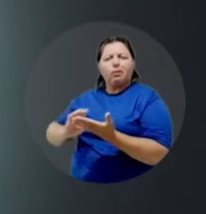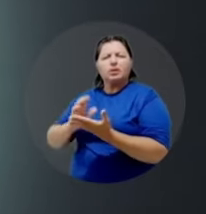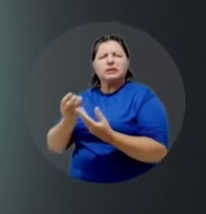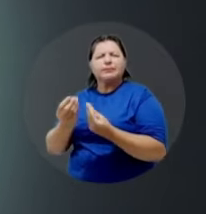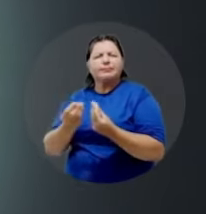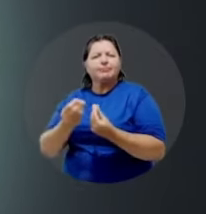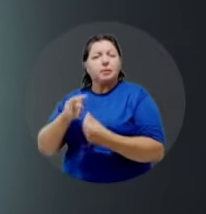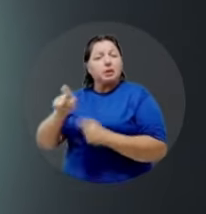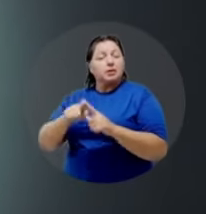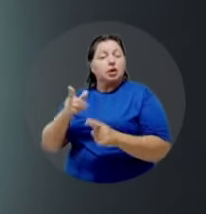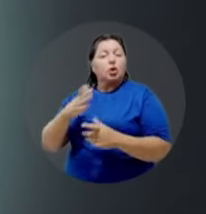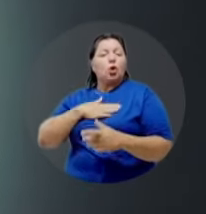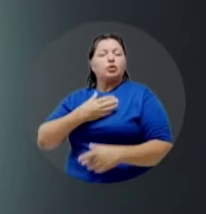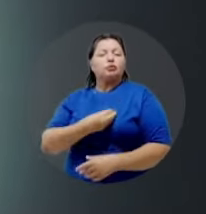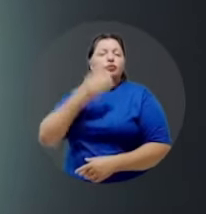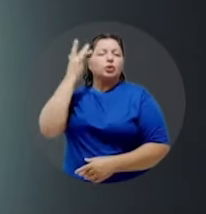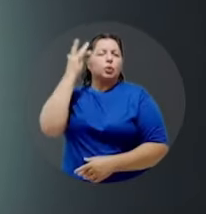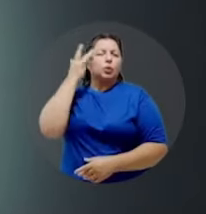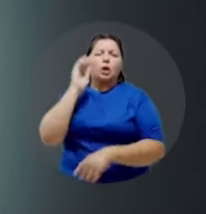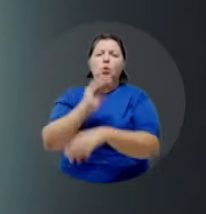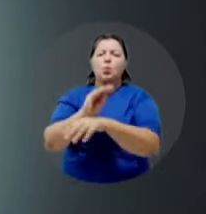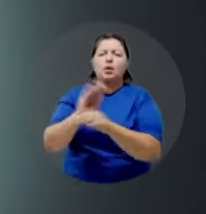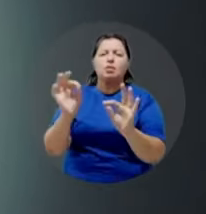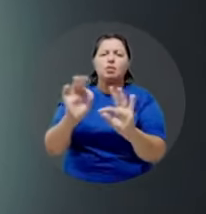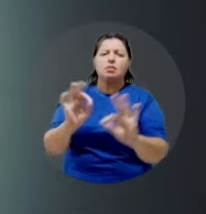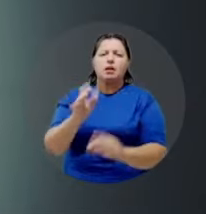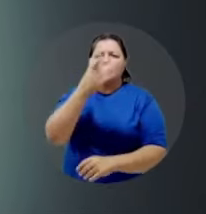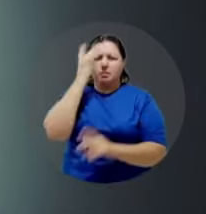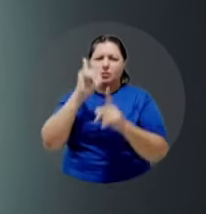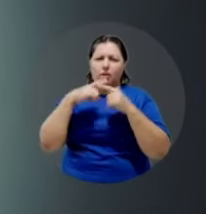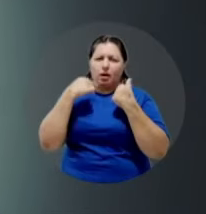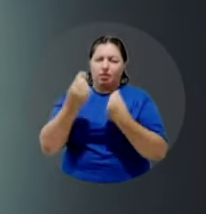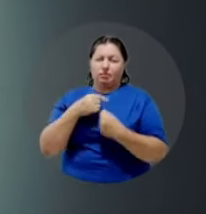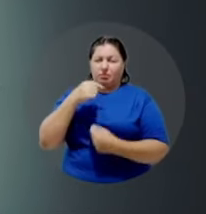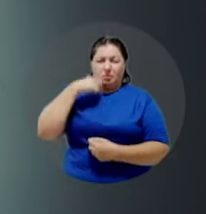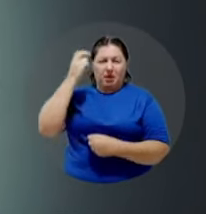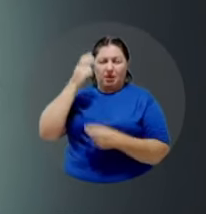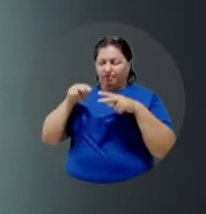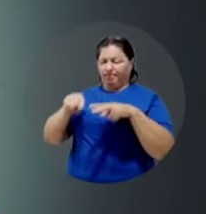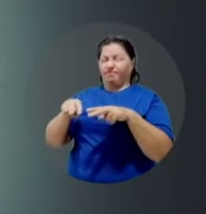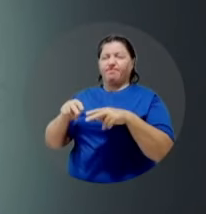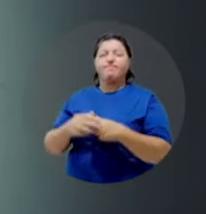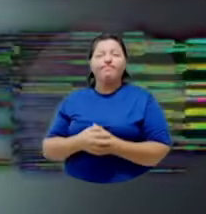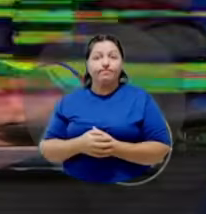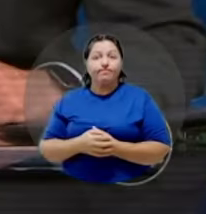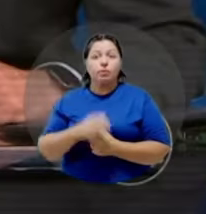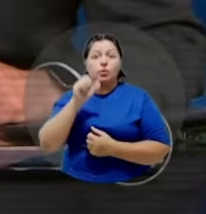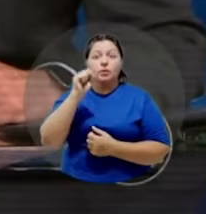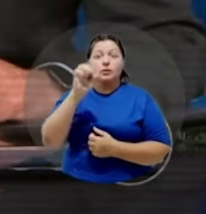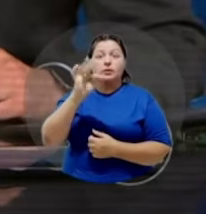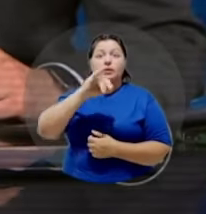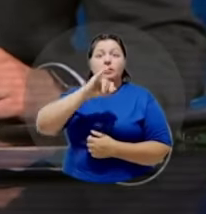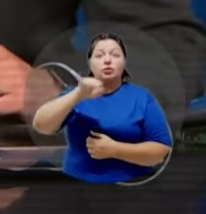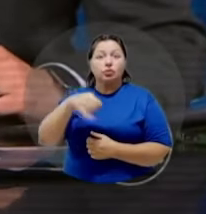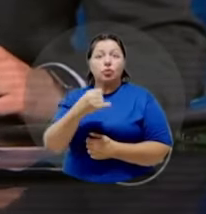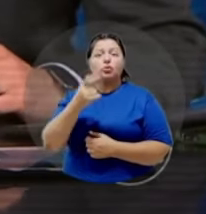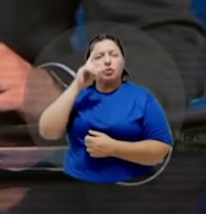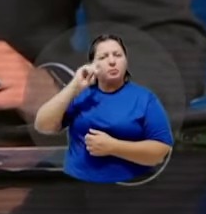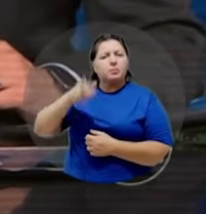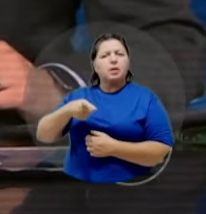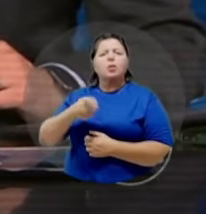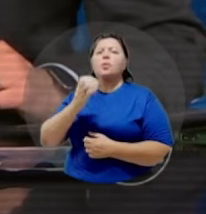ele prefere levar uma vida de luxo a cuidar dos alagoanos. Uma vergonha nacional. O Superior Tribunal